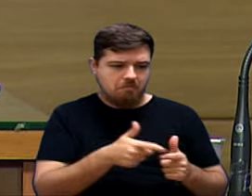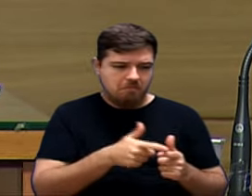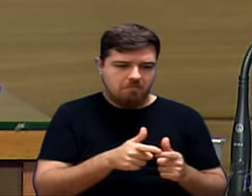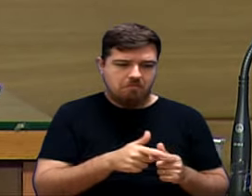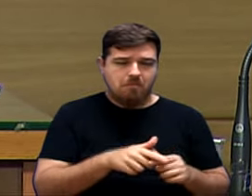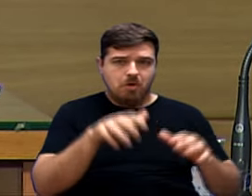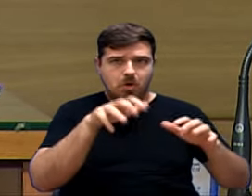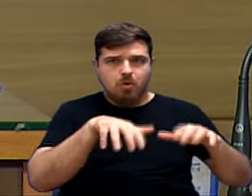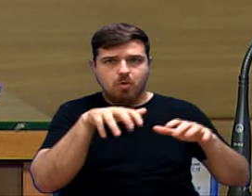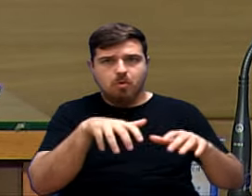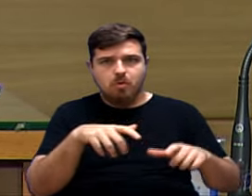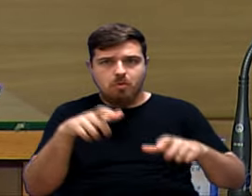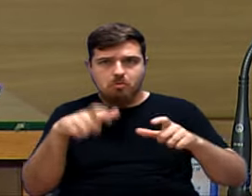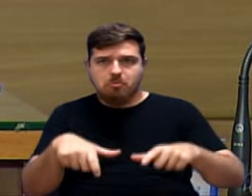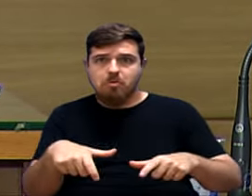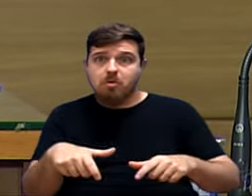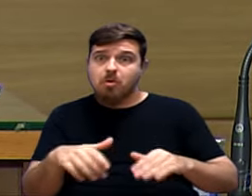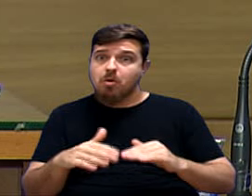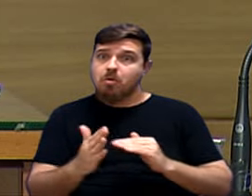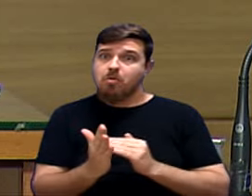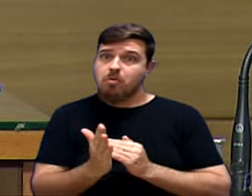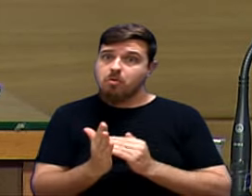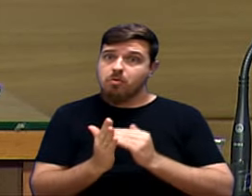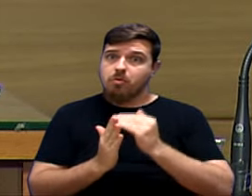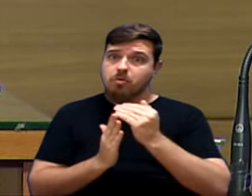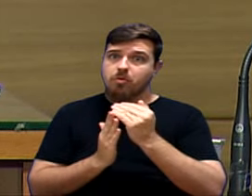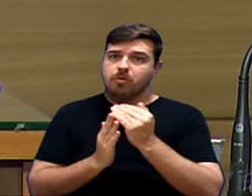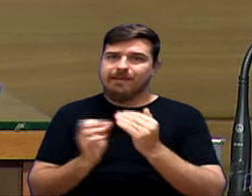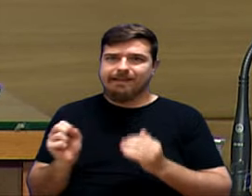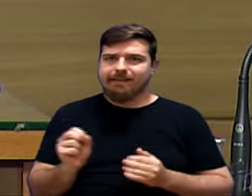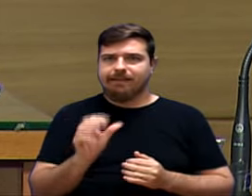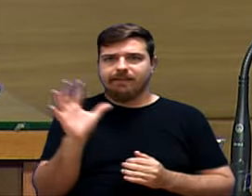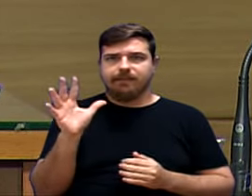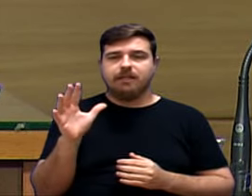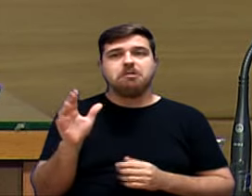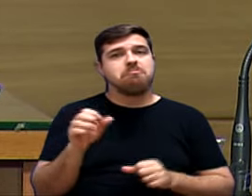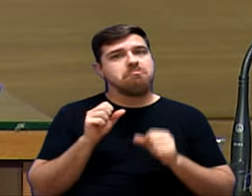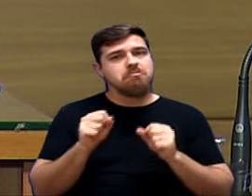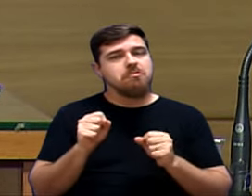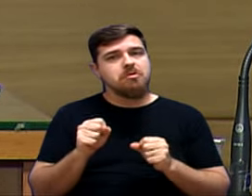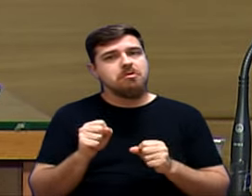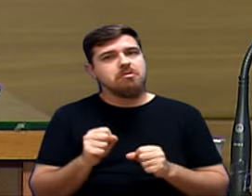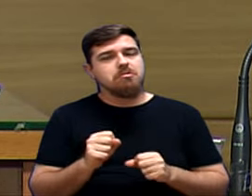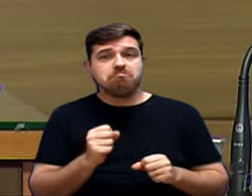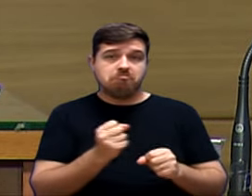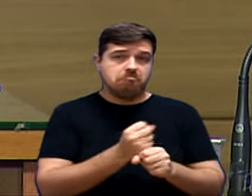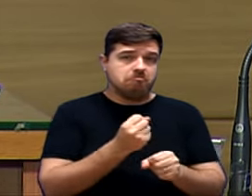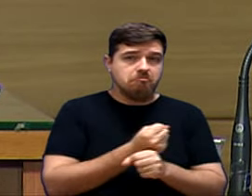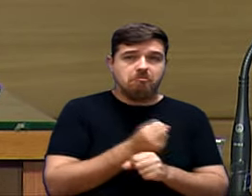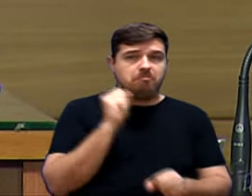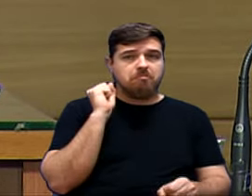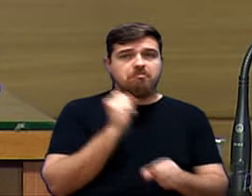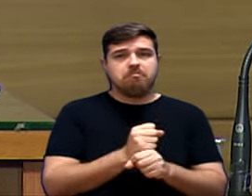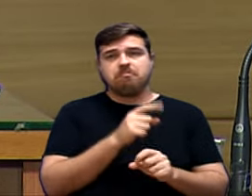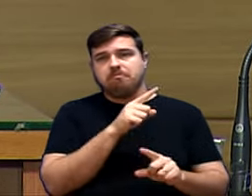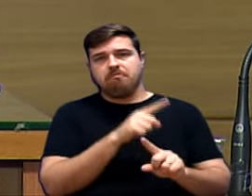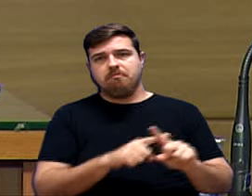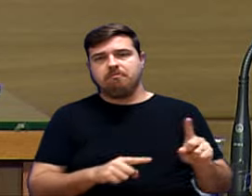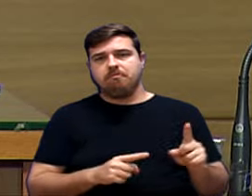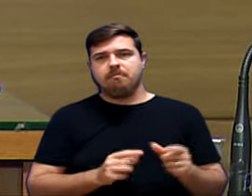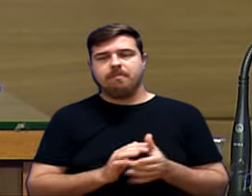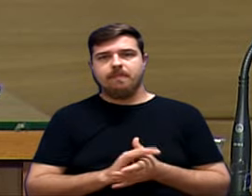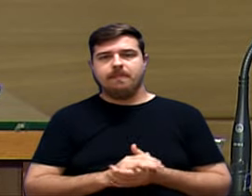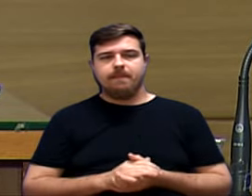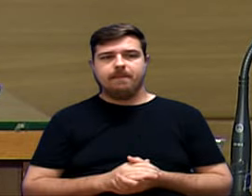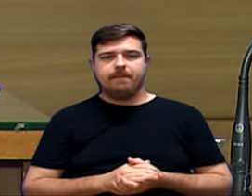determinada região ela superar o valor do empreendimento Possivelmente ela vai inviabilizar o empreendimento naquela região eh